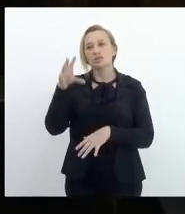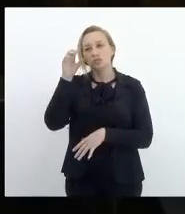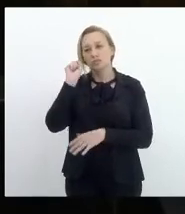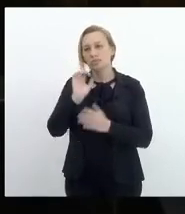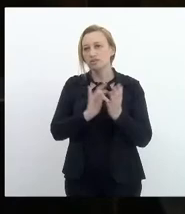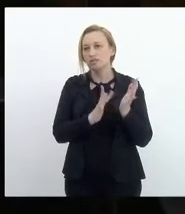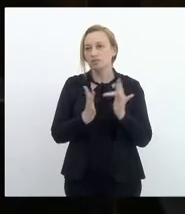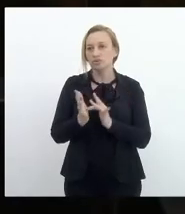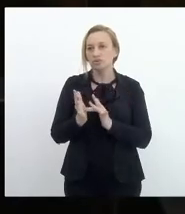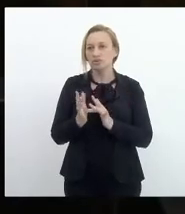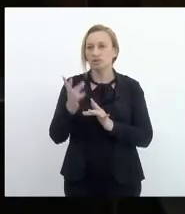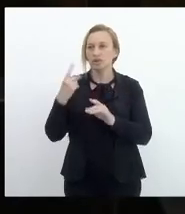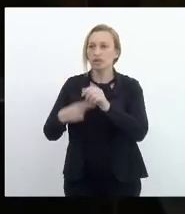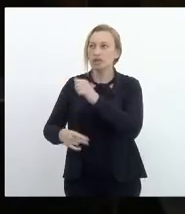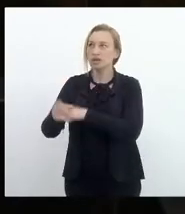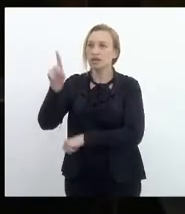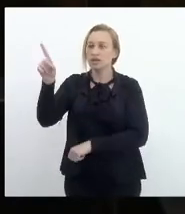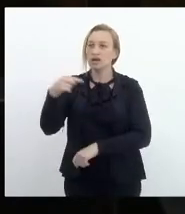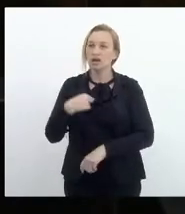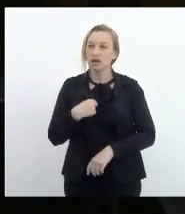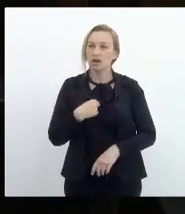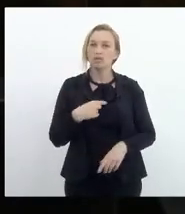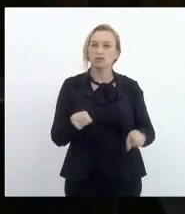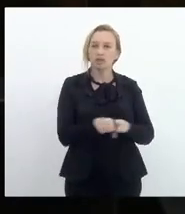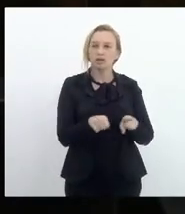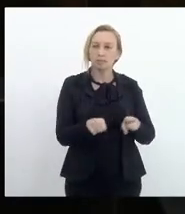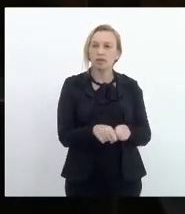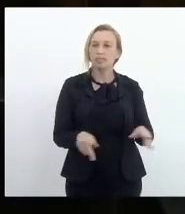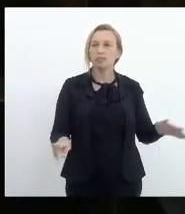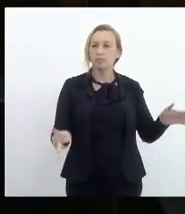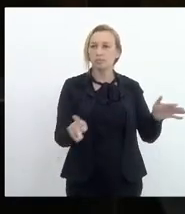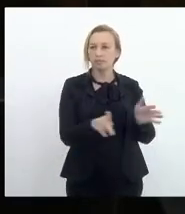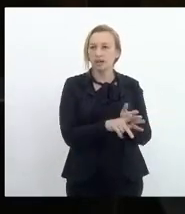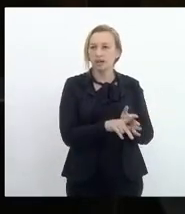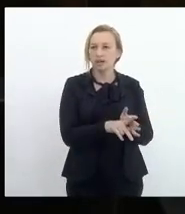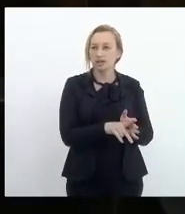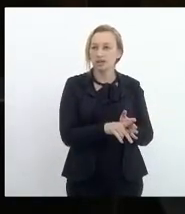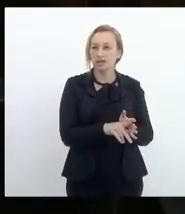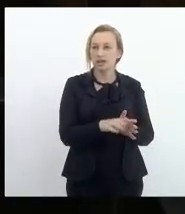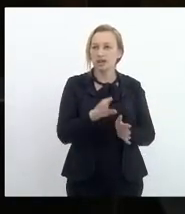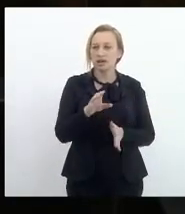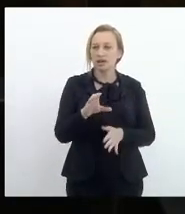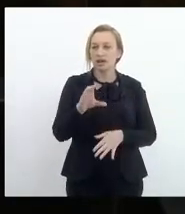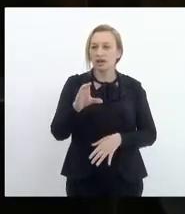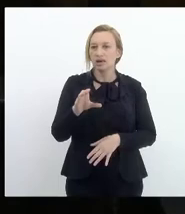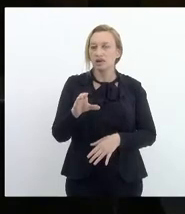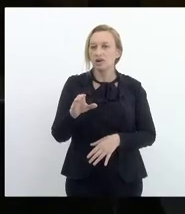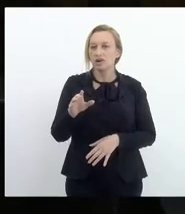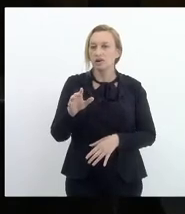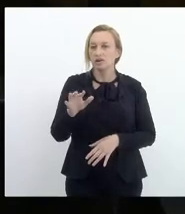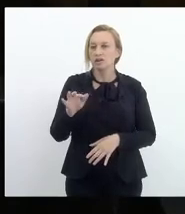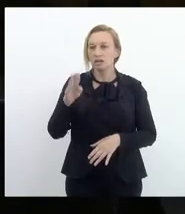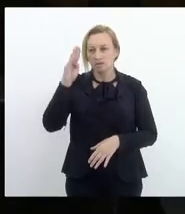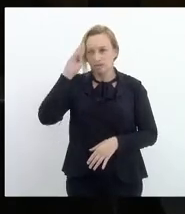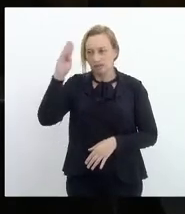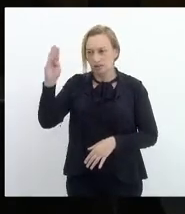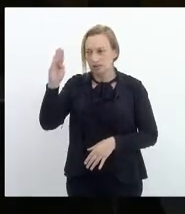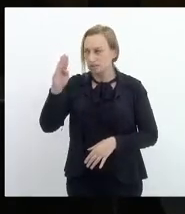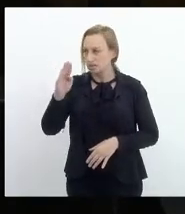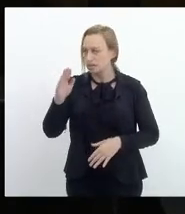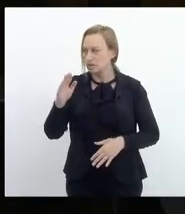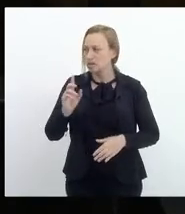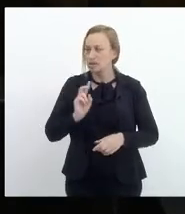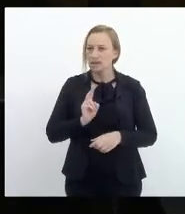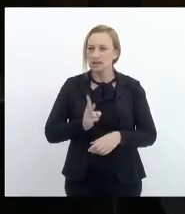e eu fui Cadete da Força Aérea Brasileira bom então eu sempre esperava esse dia com muita alegria